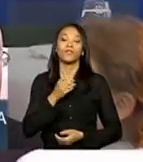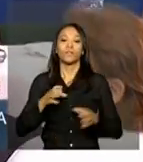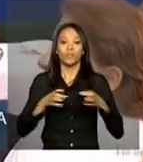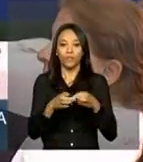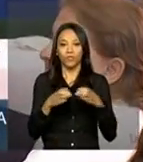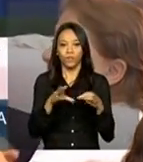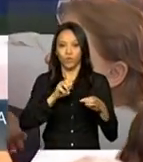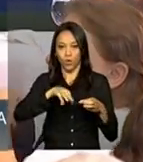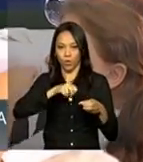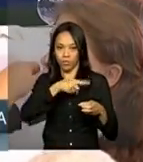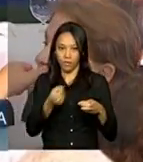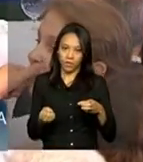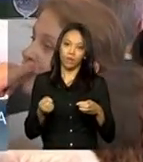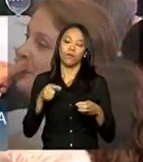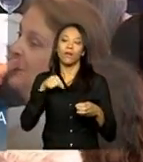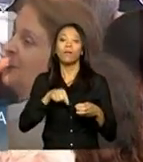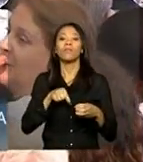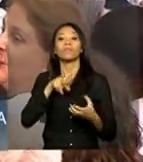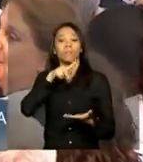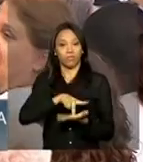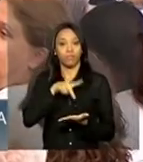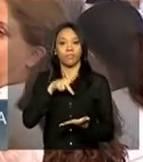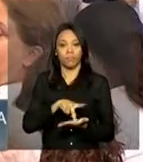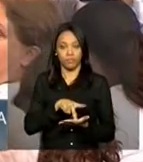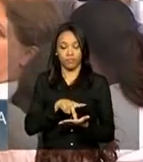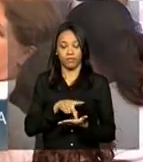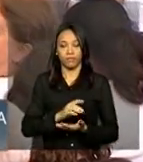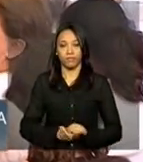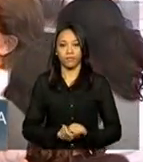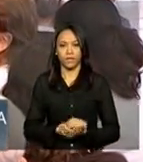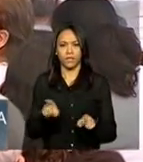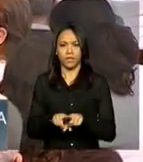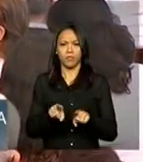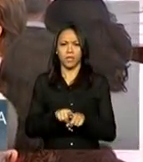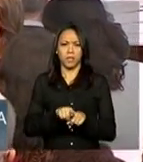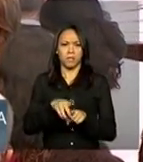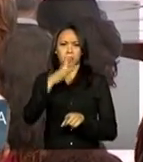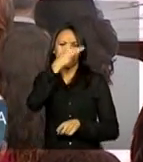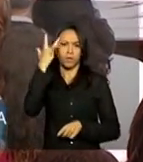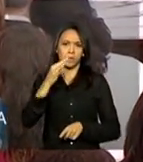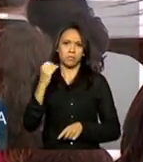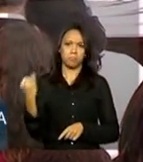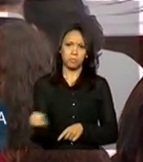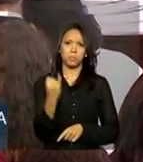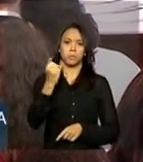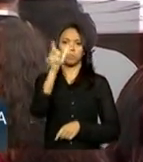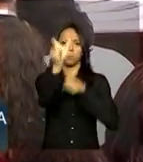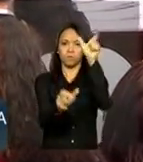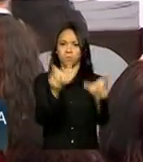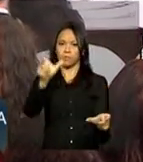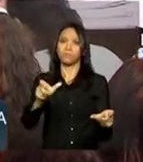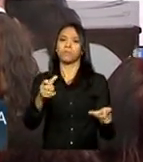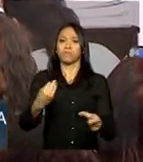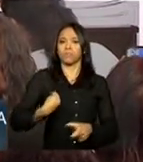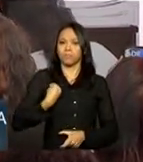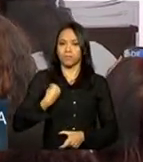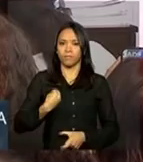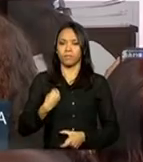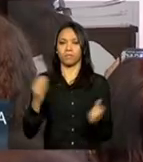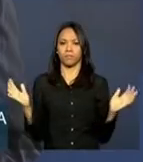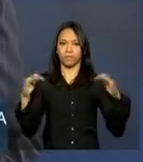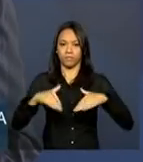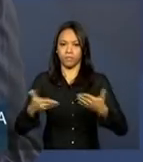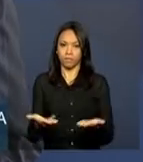nacional da verdade autoridades eh presentes